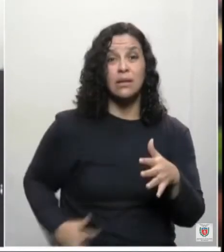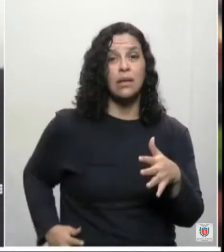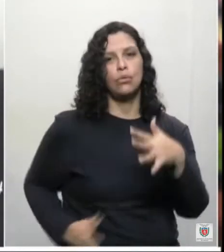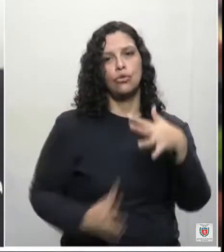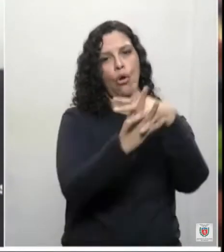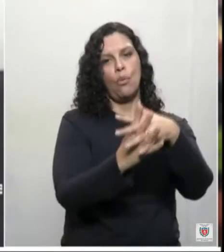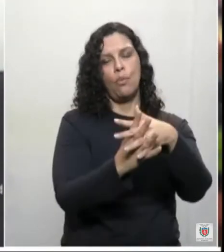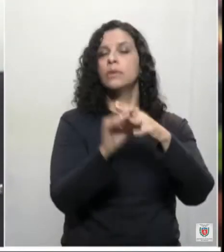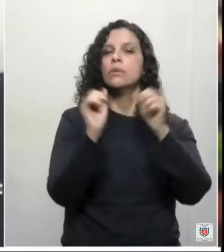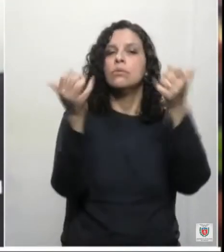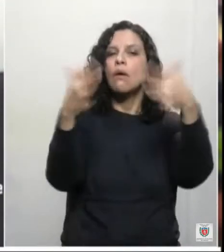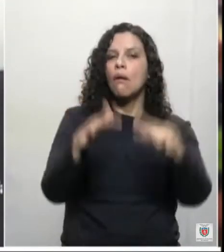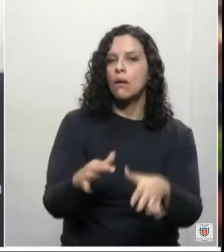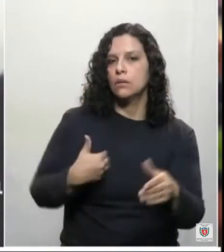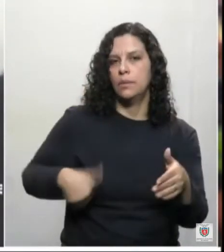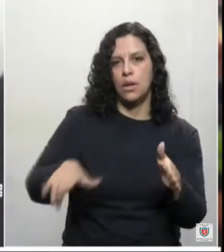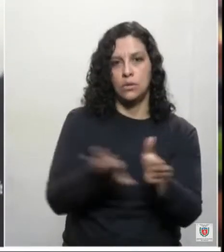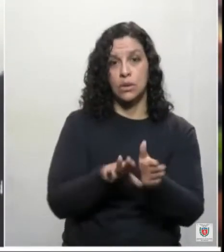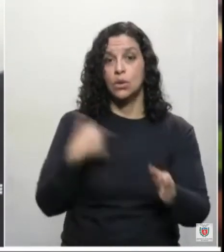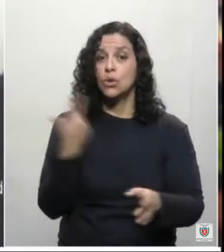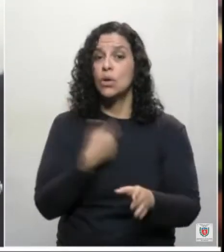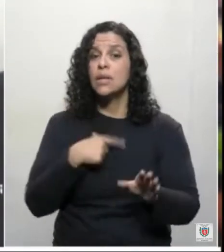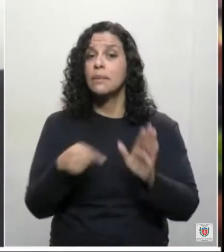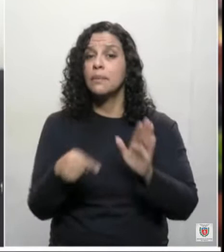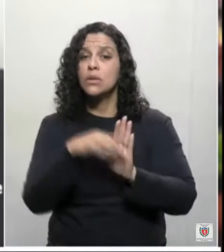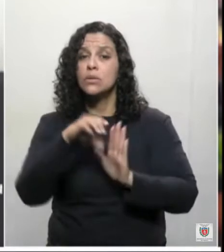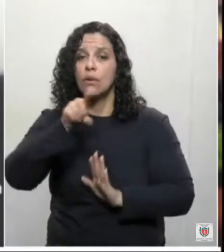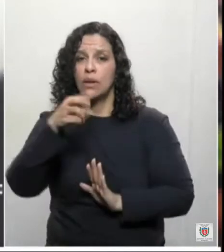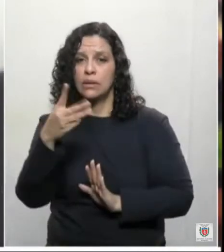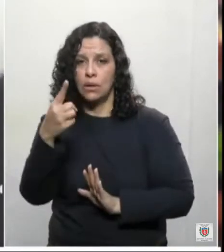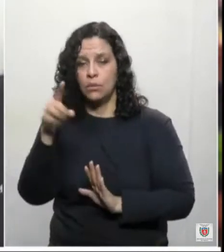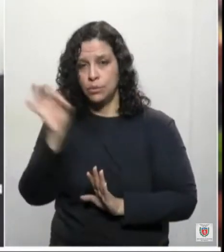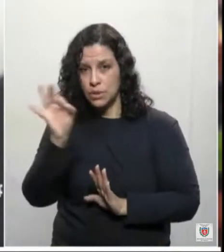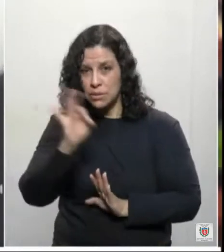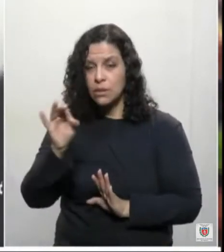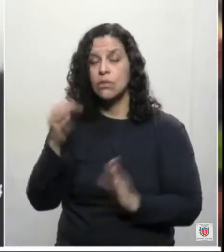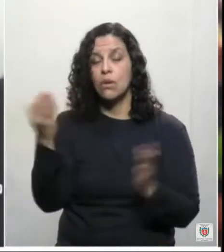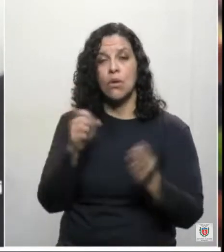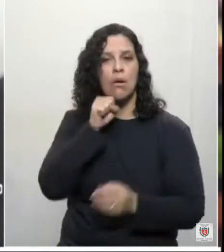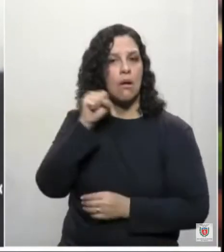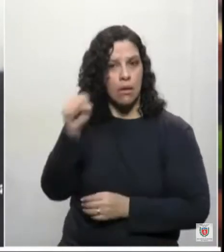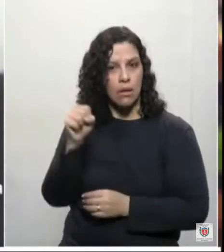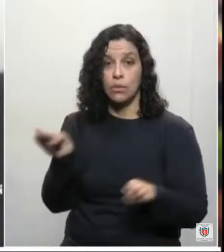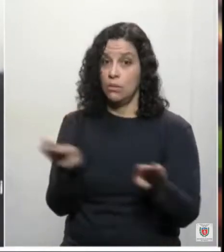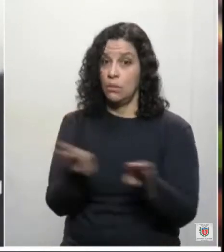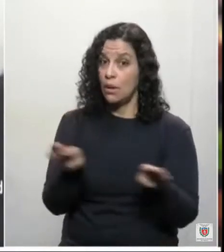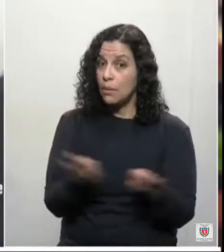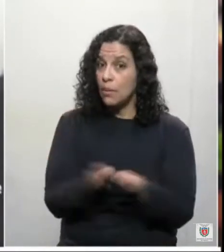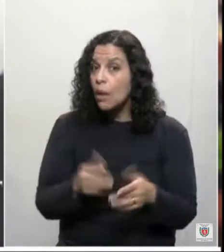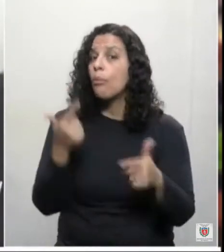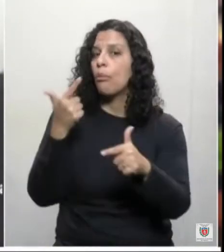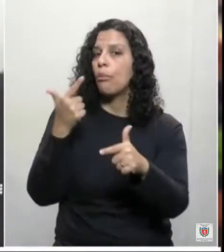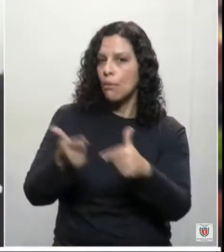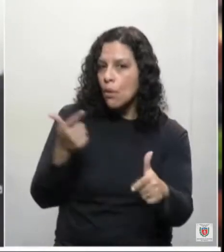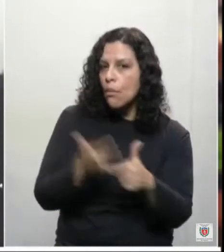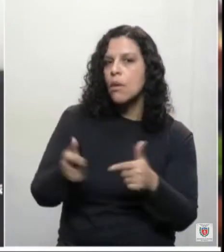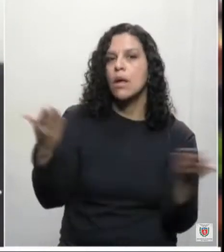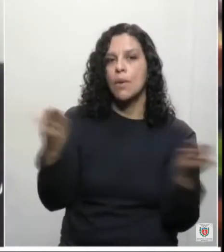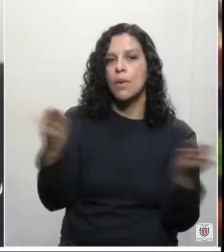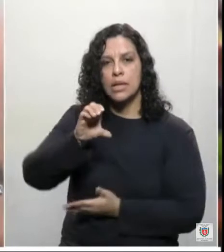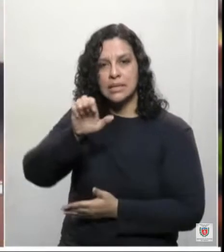enfrentar. Temos uma deflação de menos 0,31% no mês de abril. Por fim, outro grande equívoco da Cefa diz